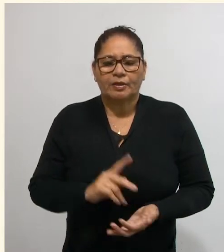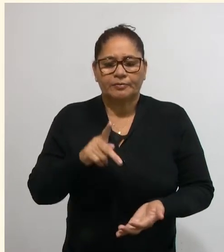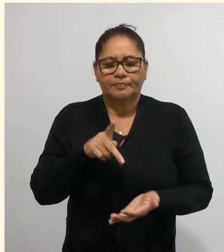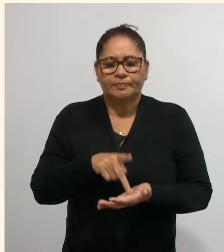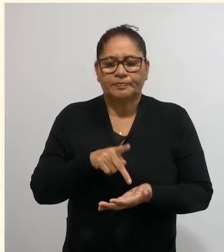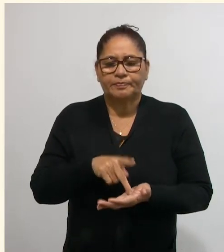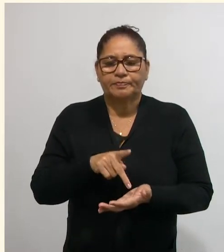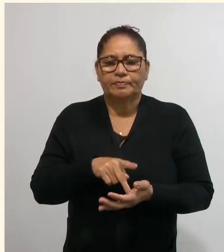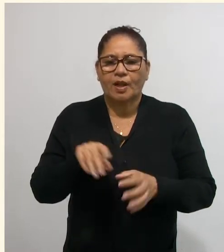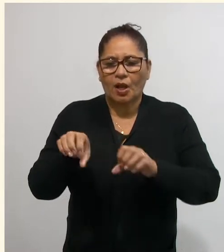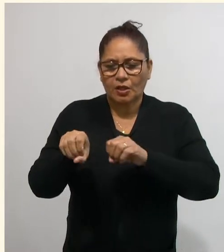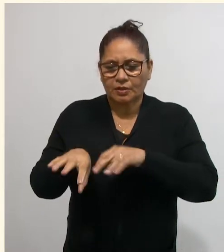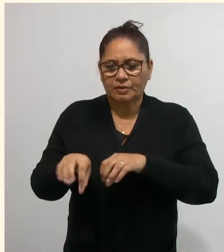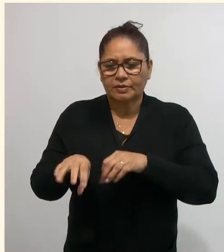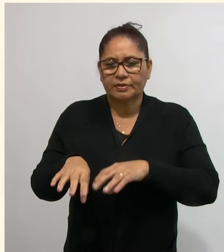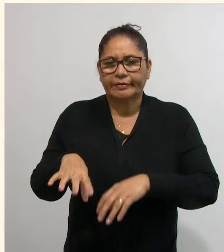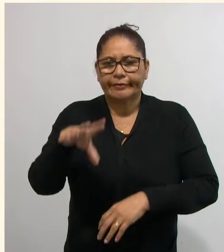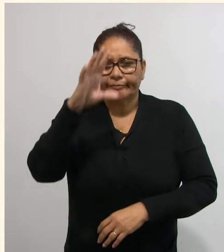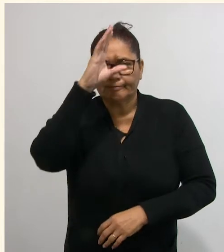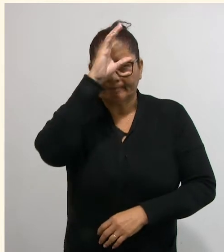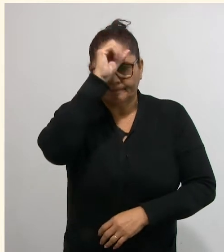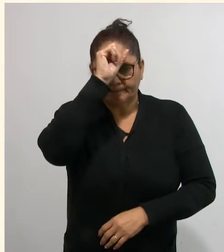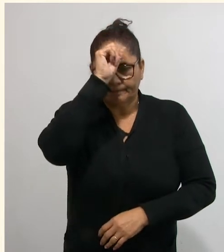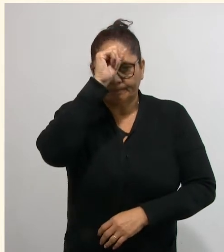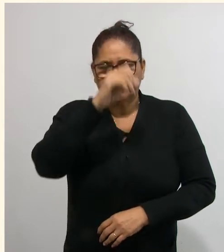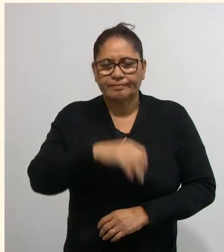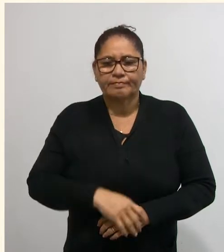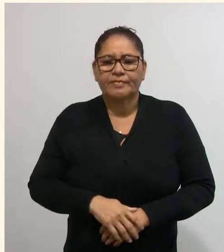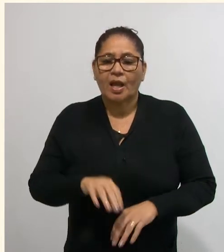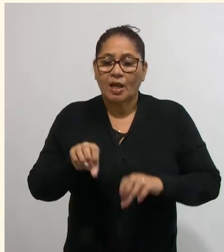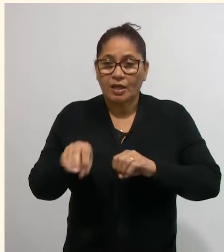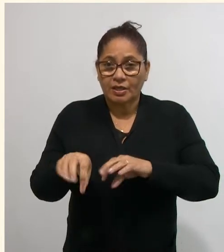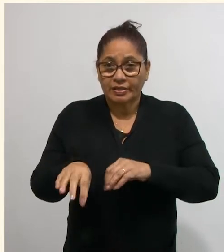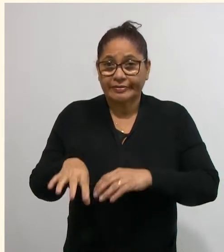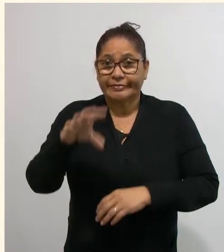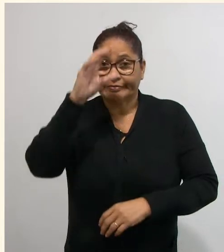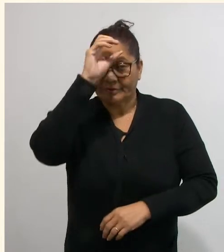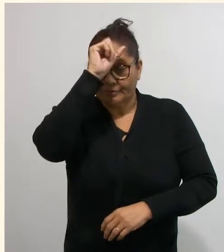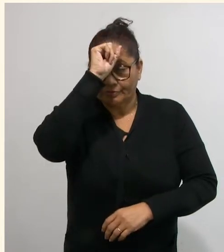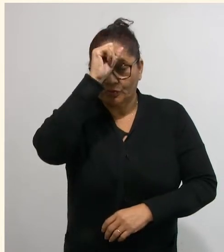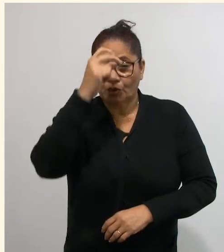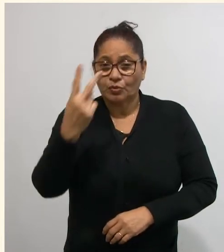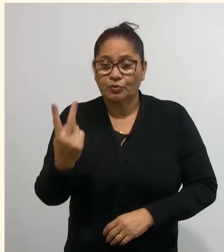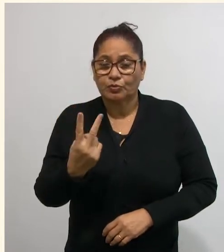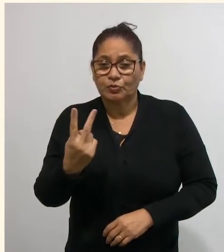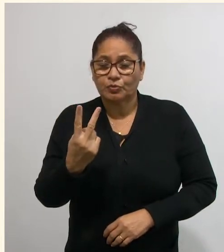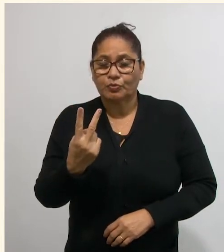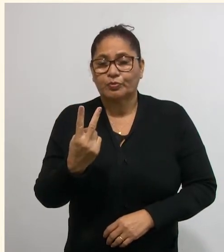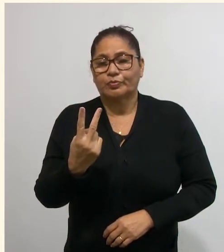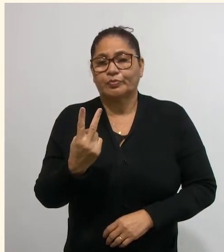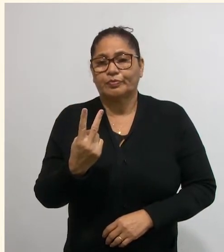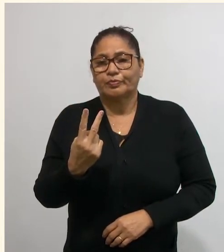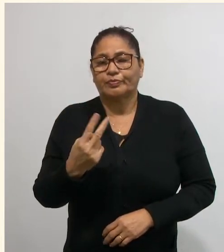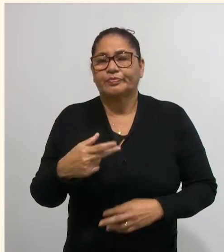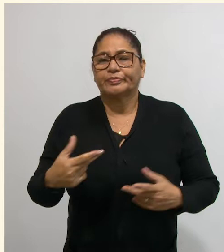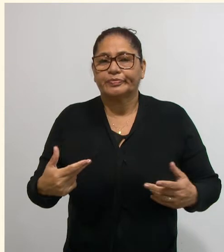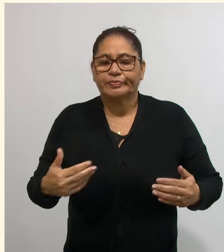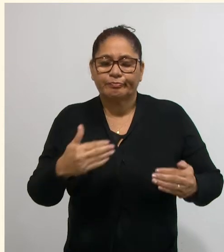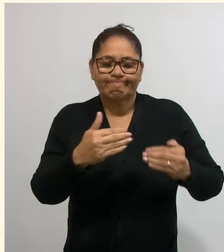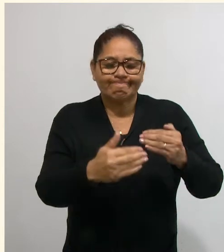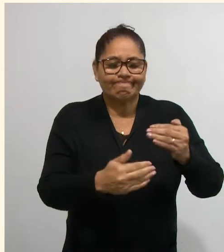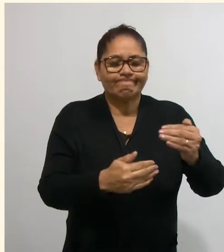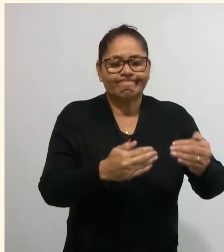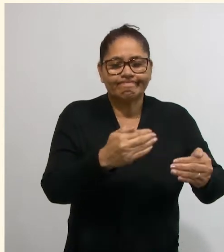verdades aqui, ensinar e aprender. E ensinar e aprender são duas faces do mesmo